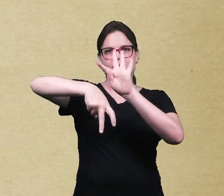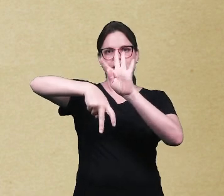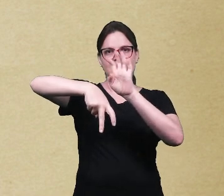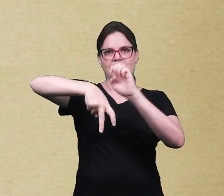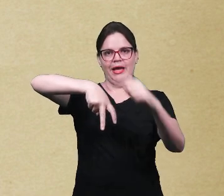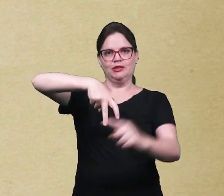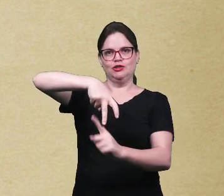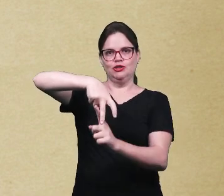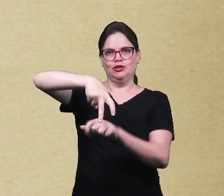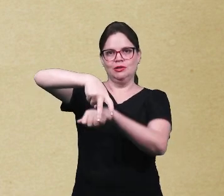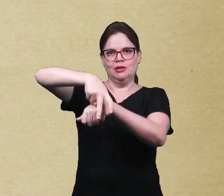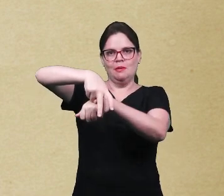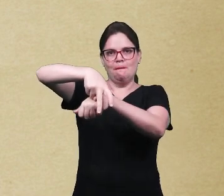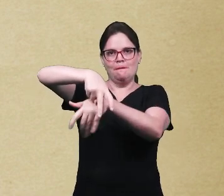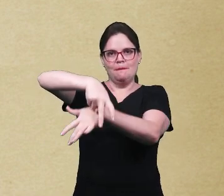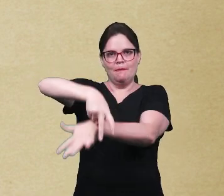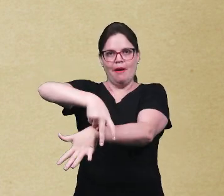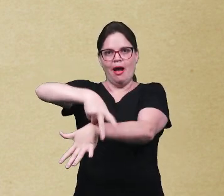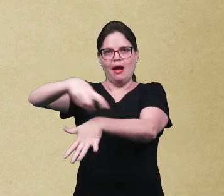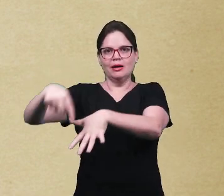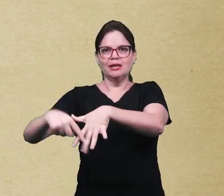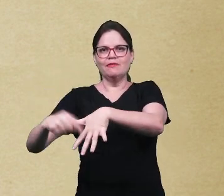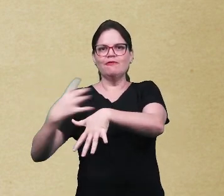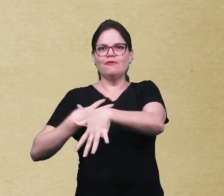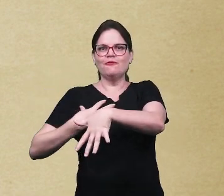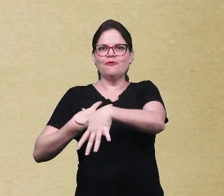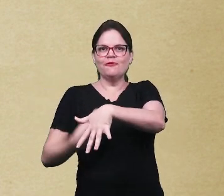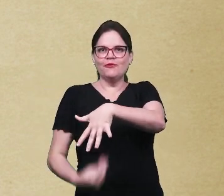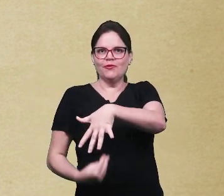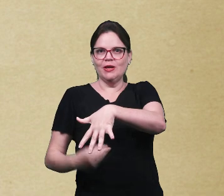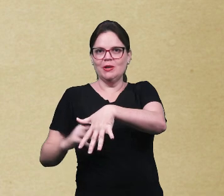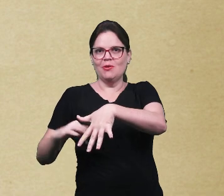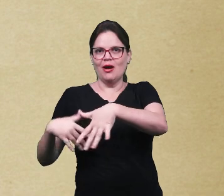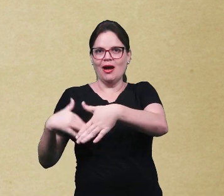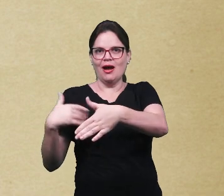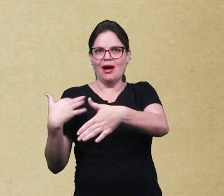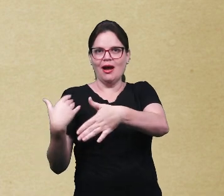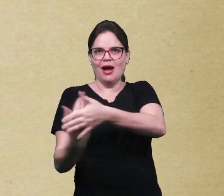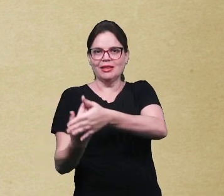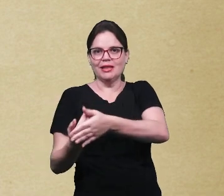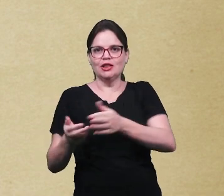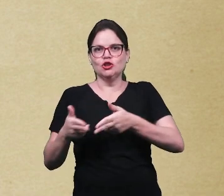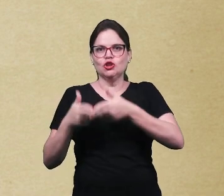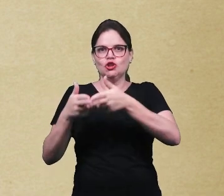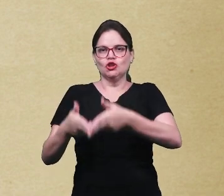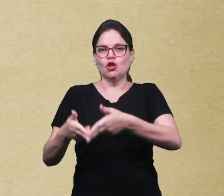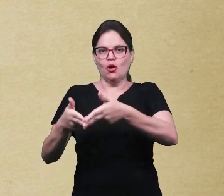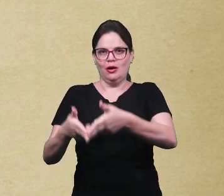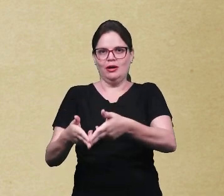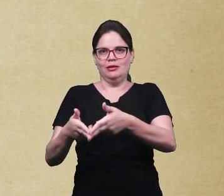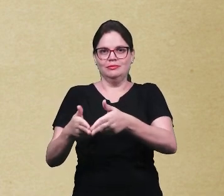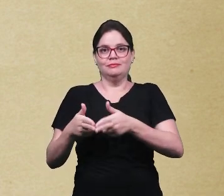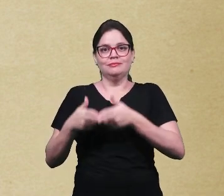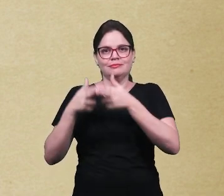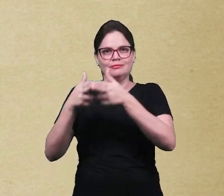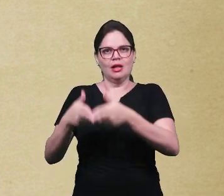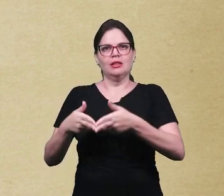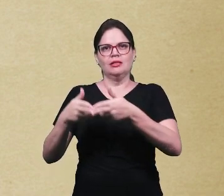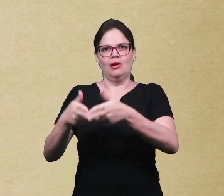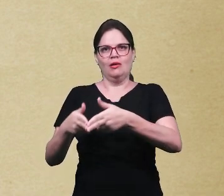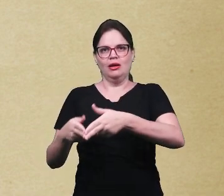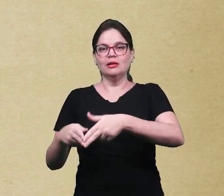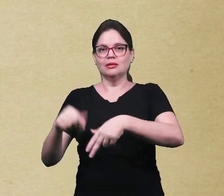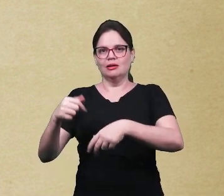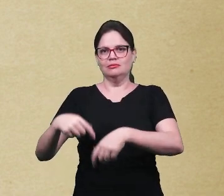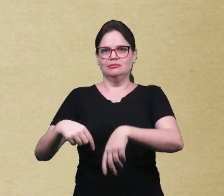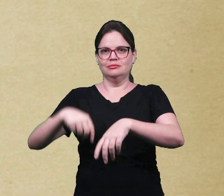filhos, e chegando a Noé, né, os justos, a sequência da linhagem dos